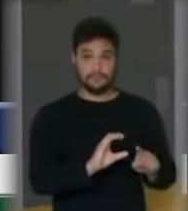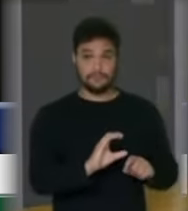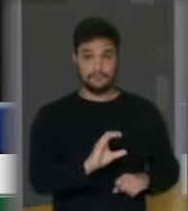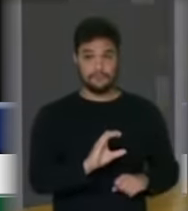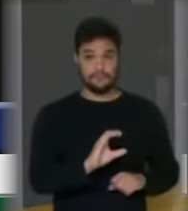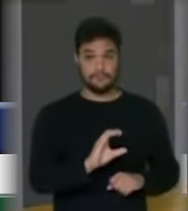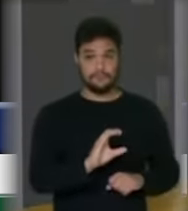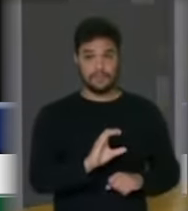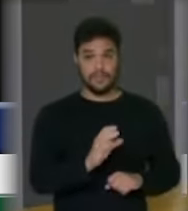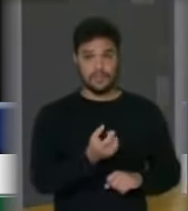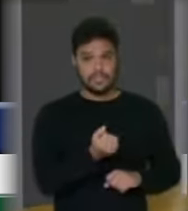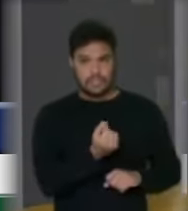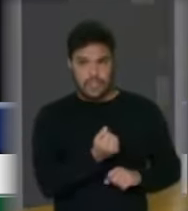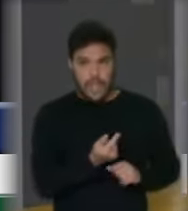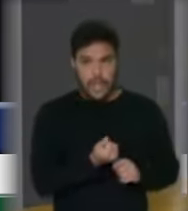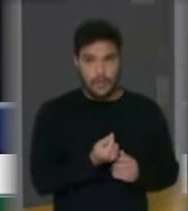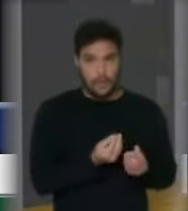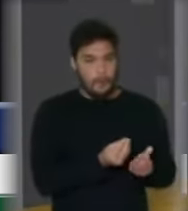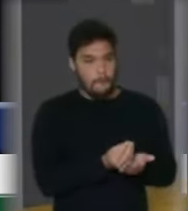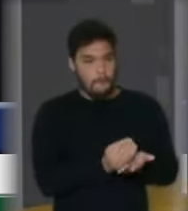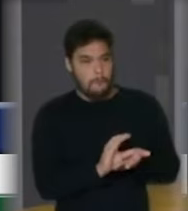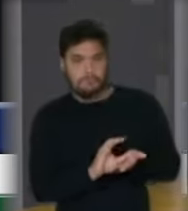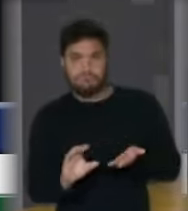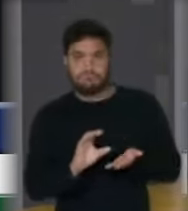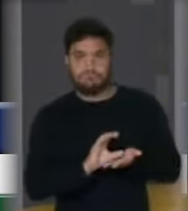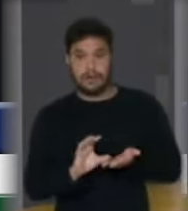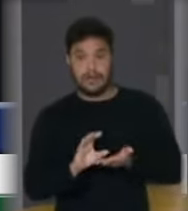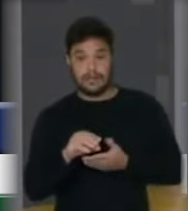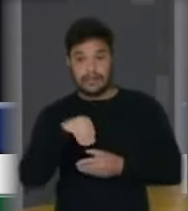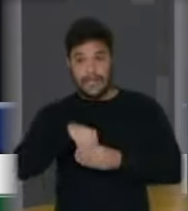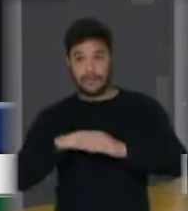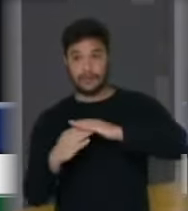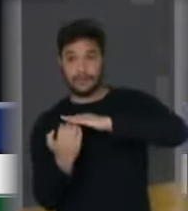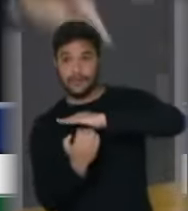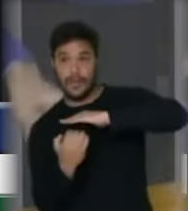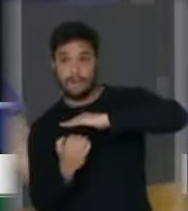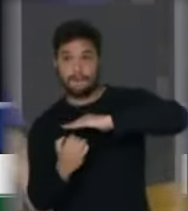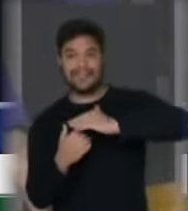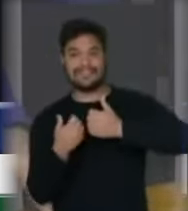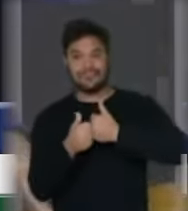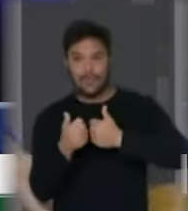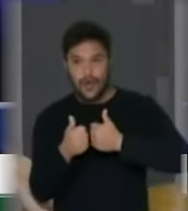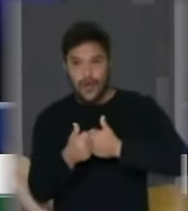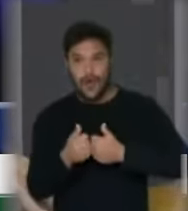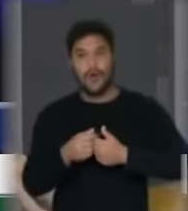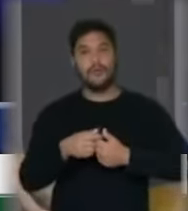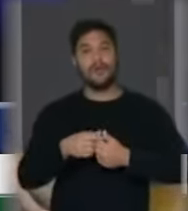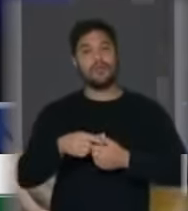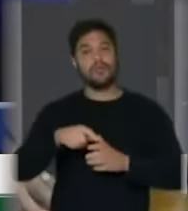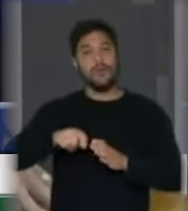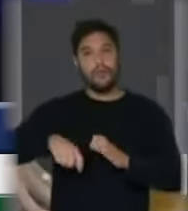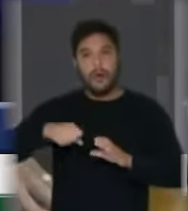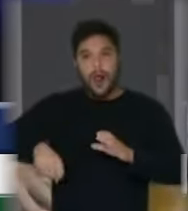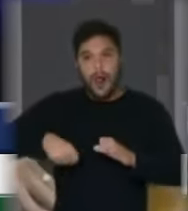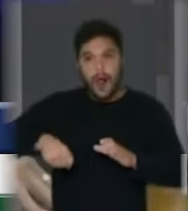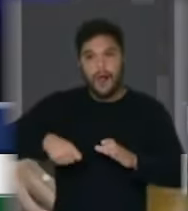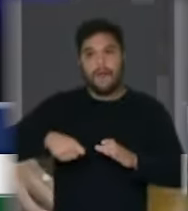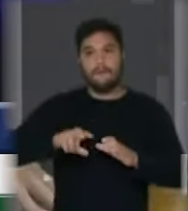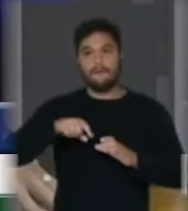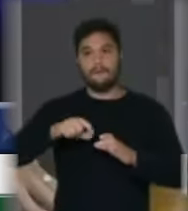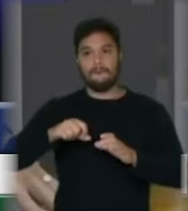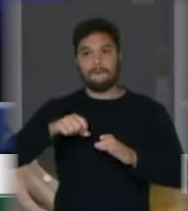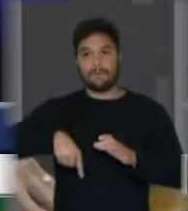lavava dinheiro das empresas de transporte pirata, dos bingos, e esses recursos financiavam